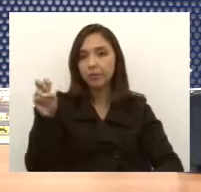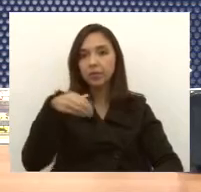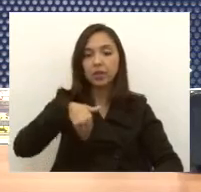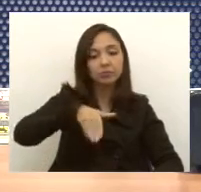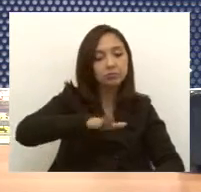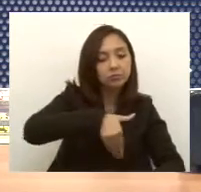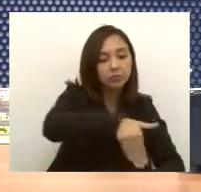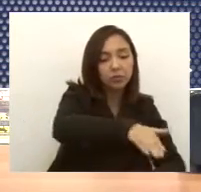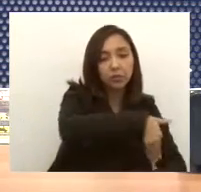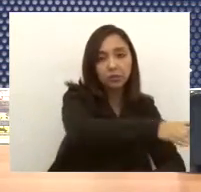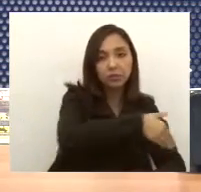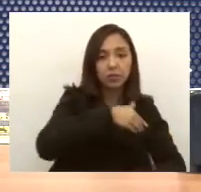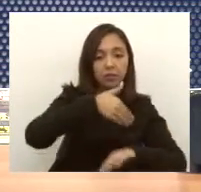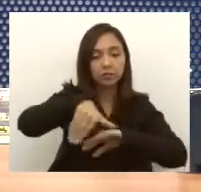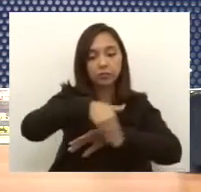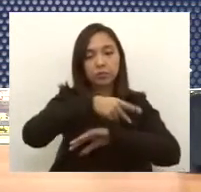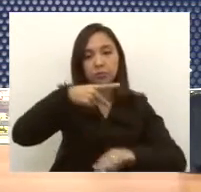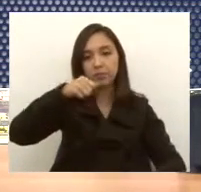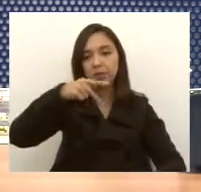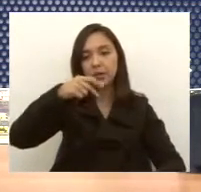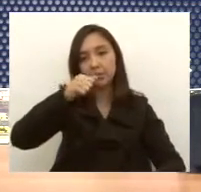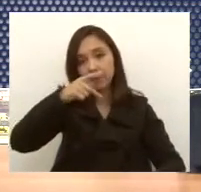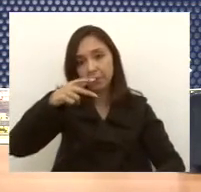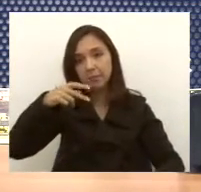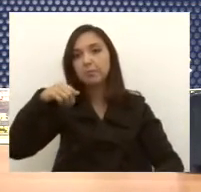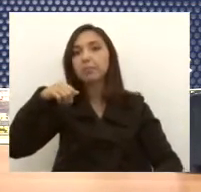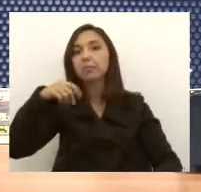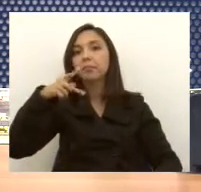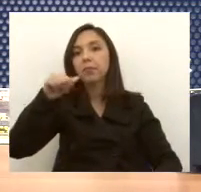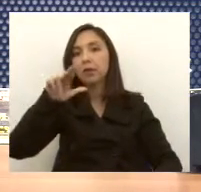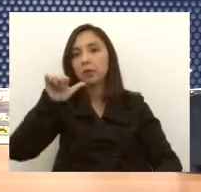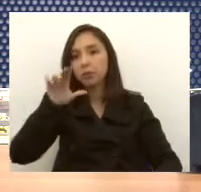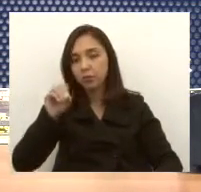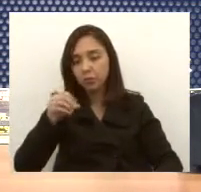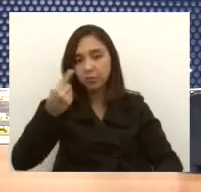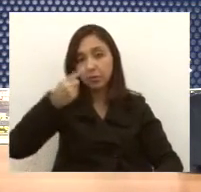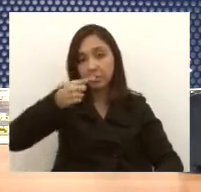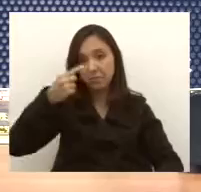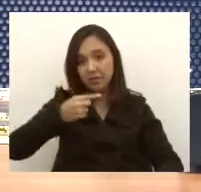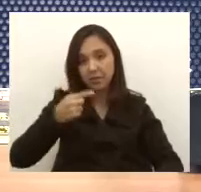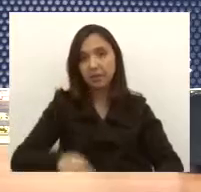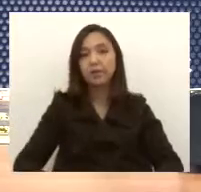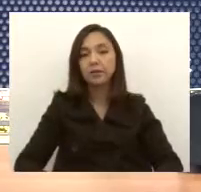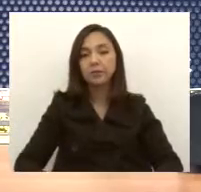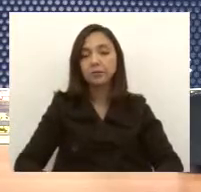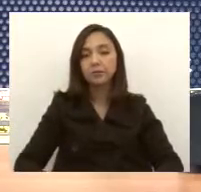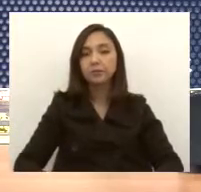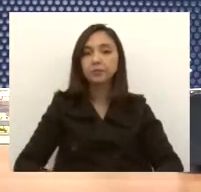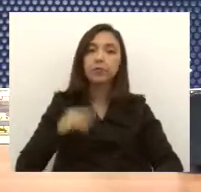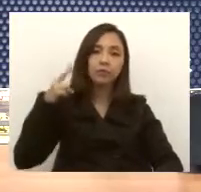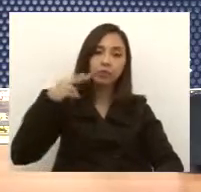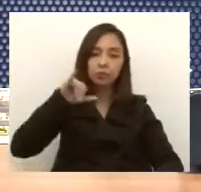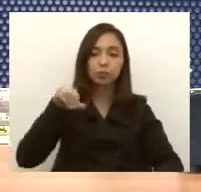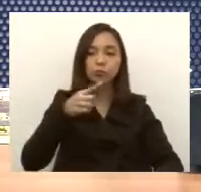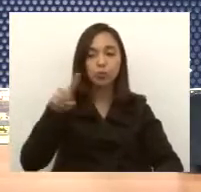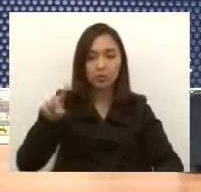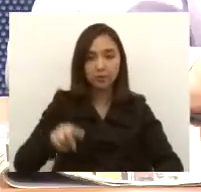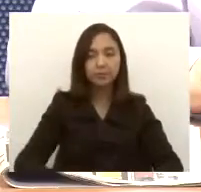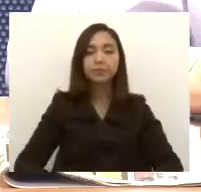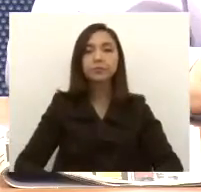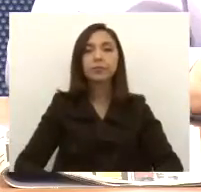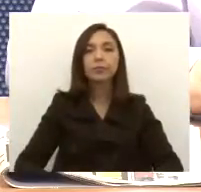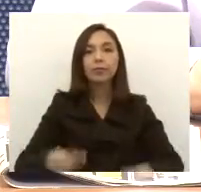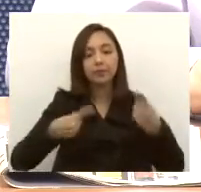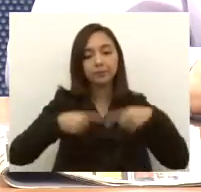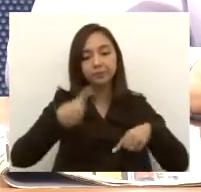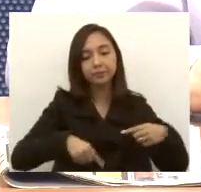de faixa de pedestre na Avenida Papa Paulo I, em frente ao número 386, no Jardim Presidente Dutra, ator João Barbosa. Em discussão, encerrada a discussão e